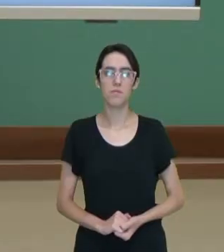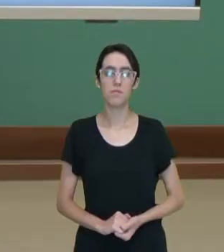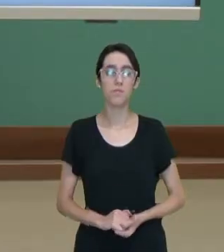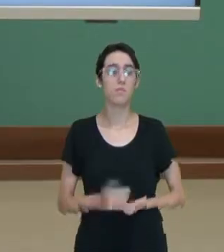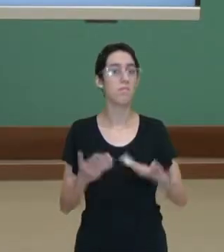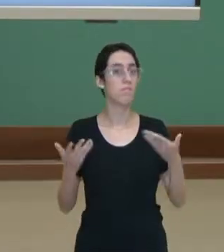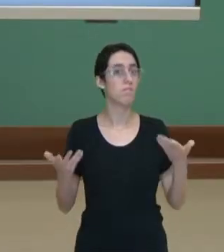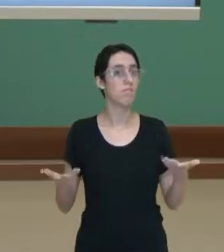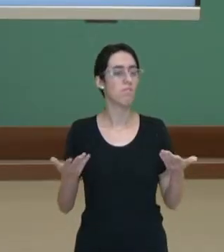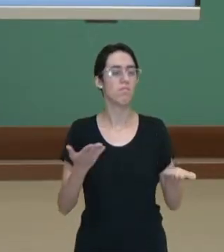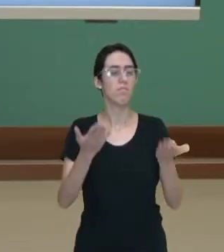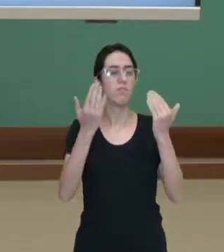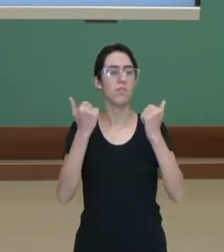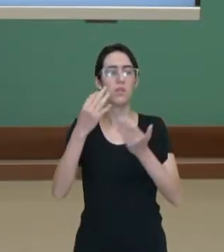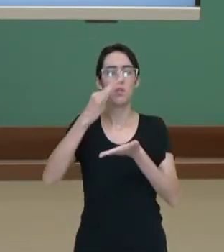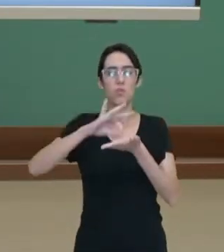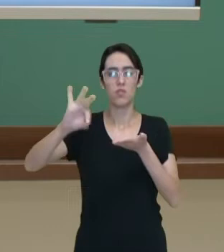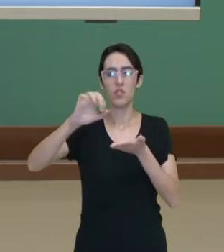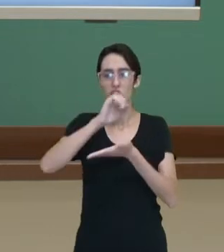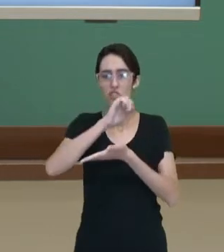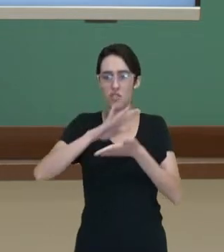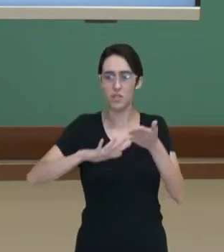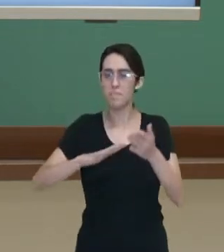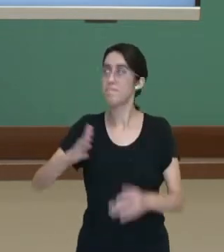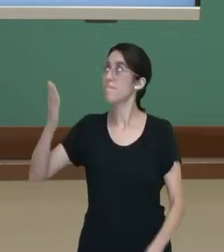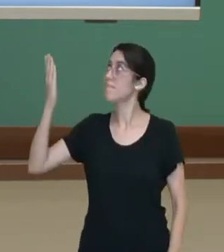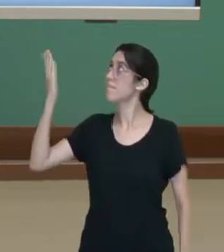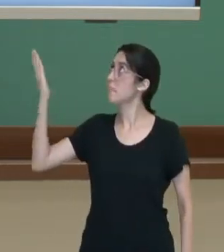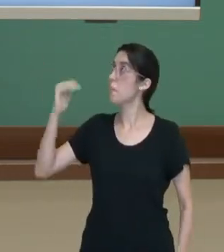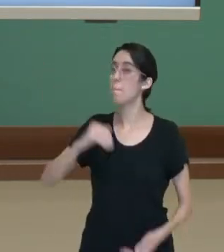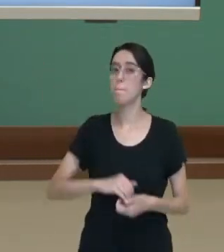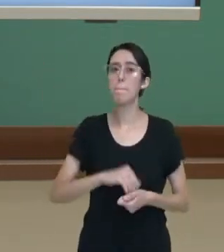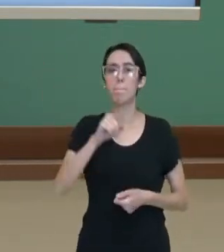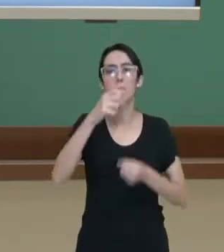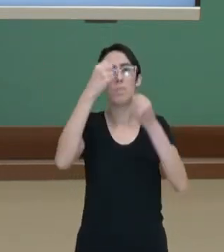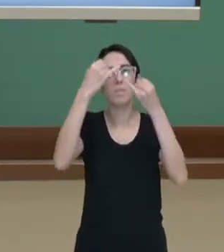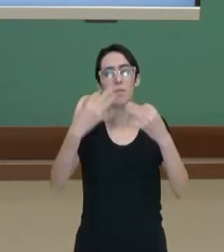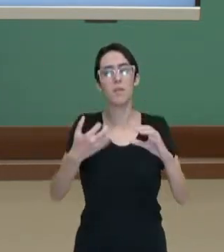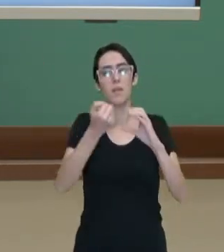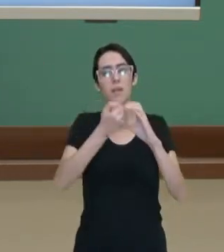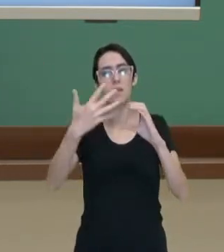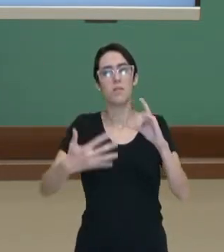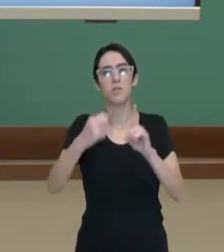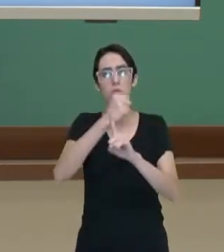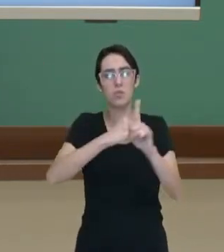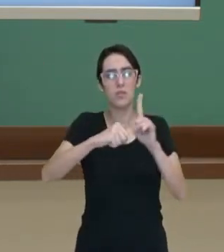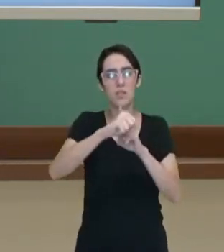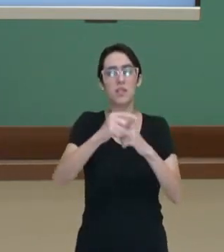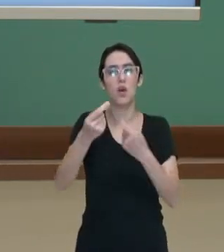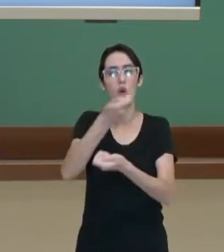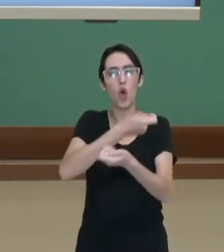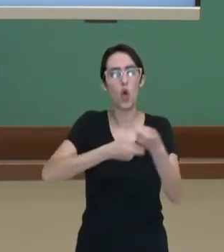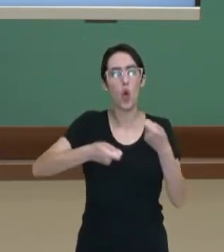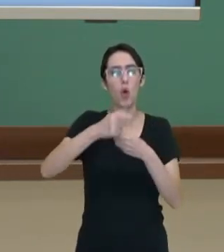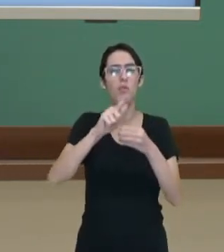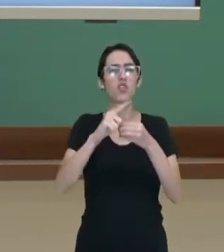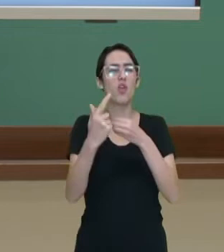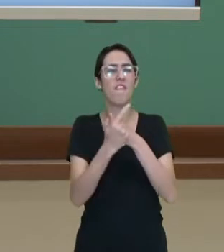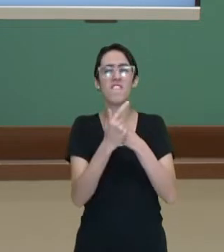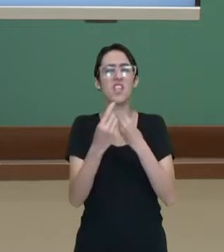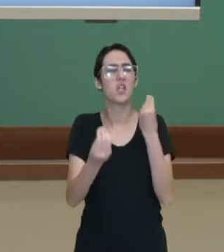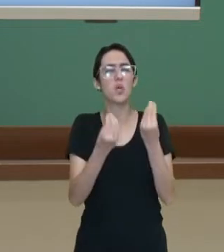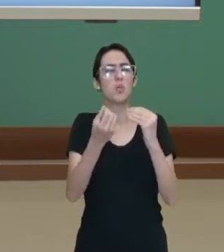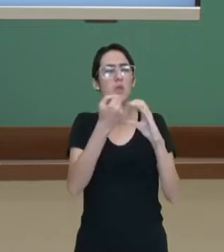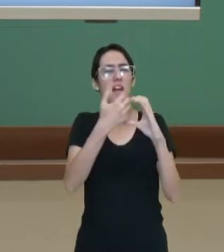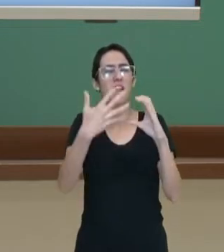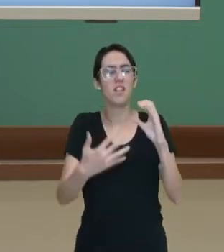Pessoal, vamos então corrigir a nossa atividade. Cite algumas características sociais, econômicas, geográficas do estado do